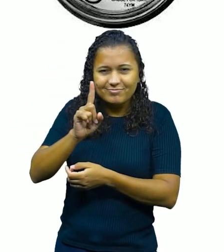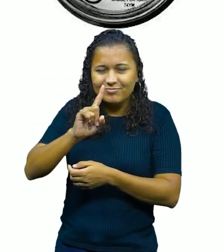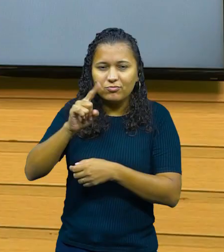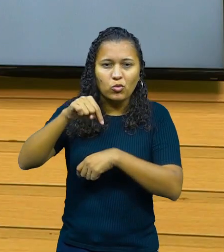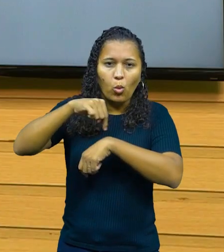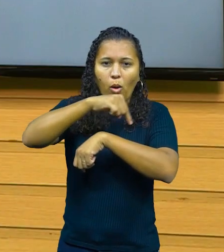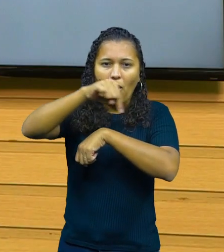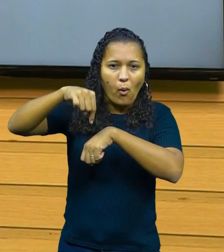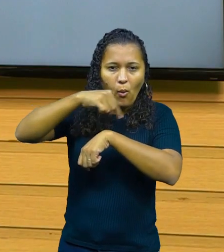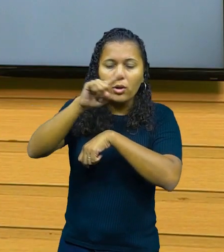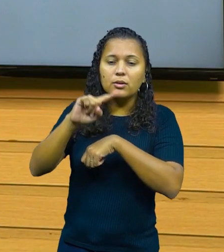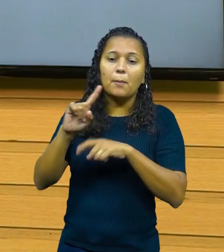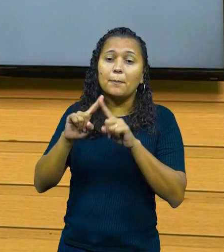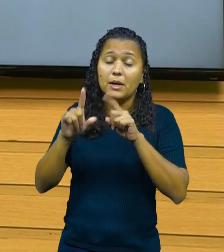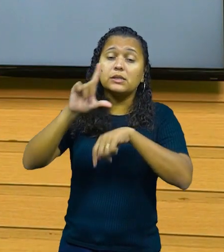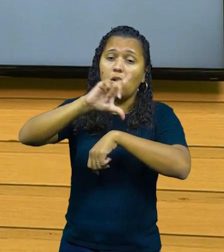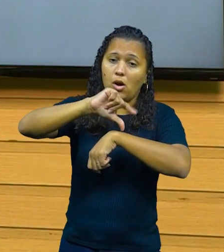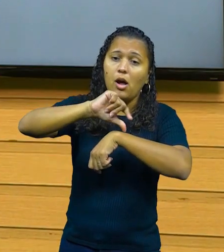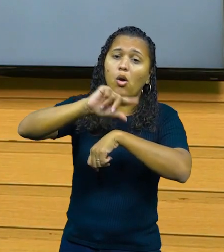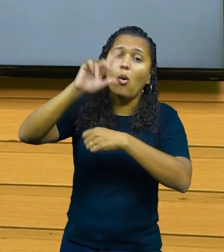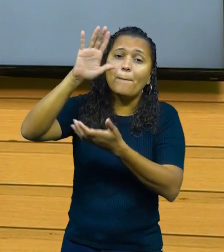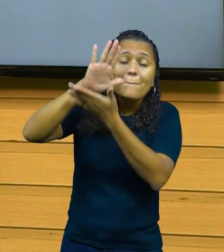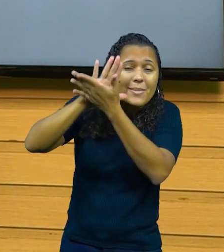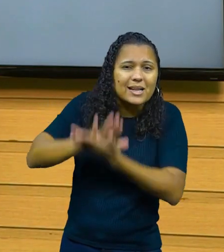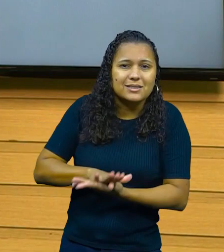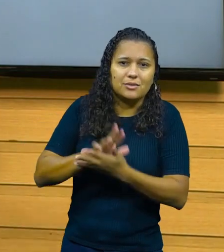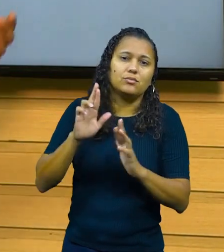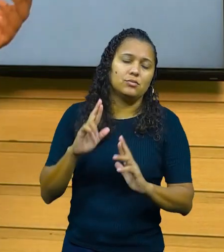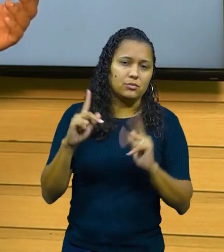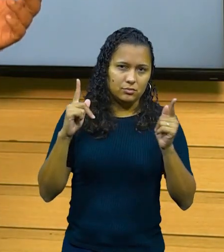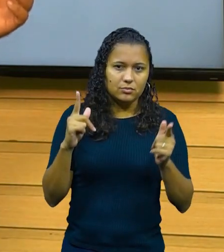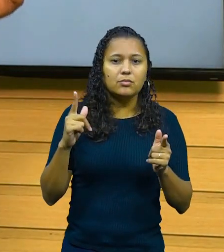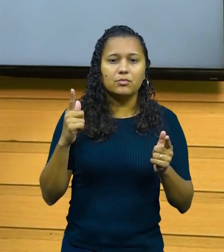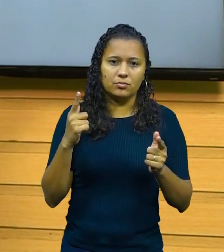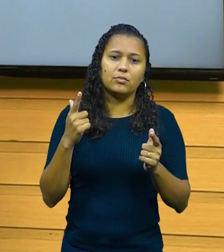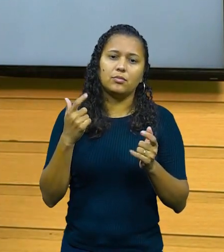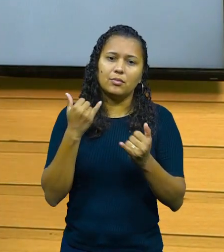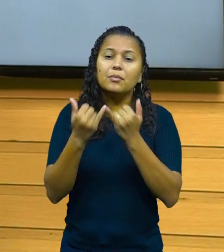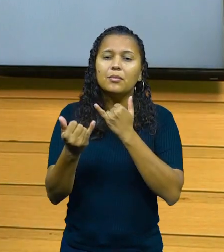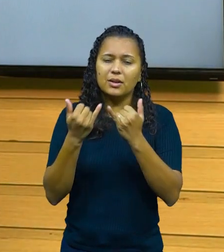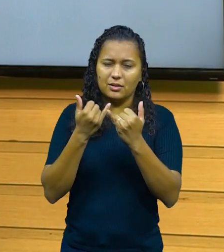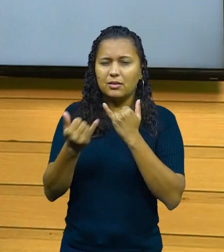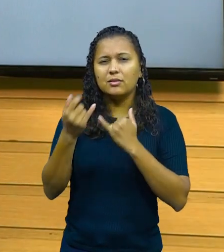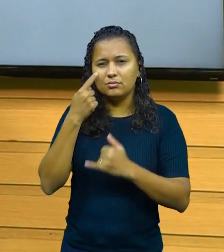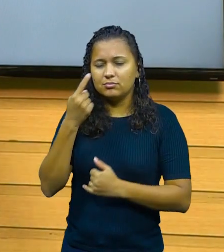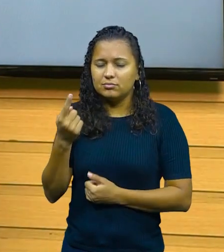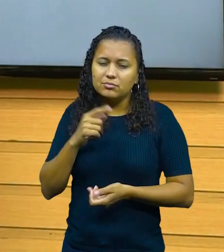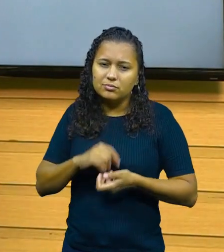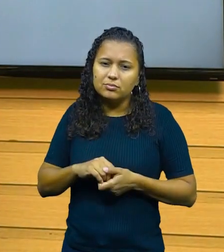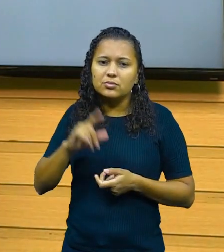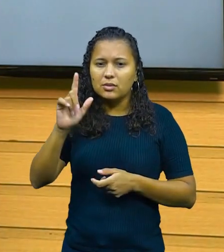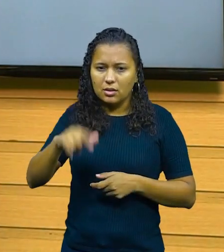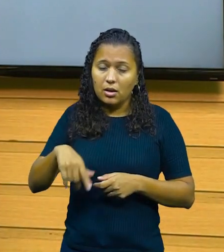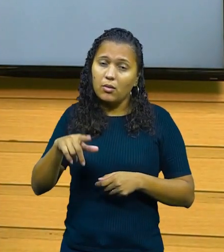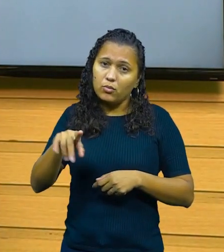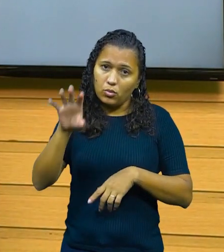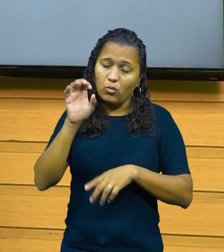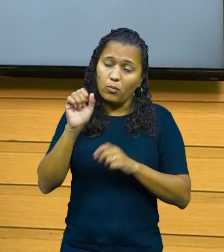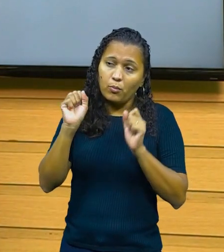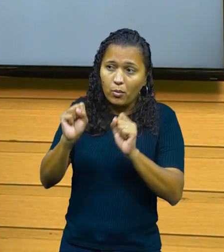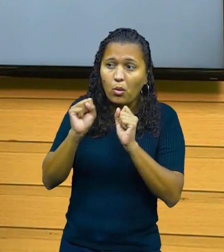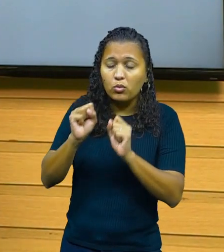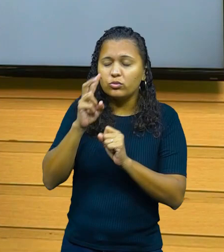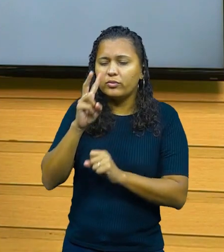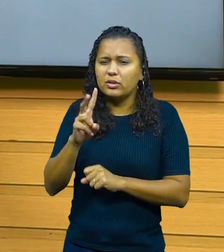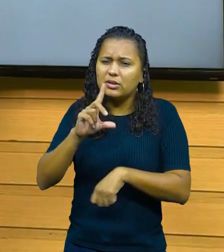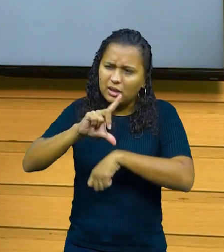dito, porque não está mostrando as horas, mas aí a gente chama de relógio de pressão, porque é uma linguagem informal, mas que você pode